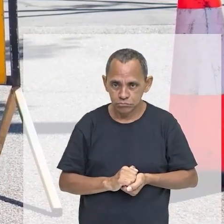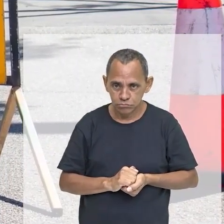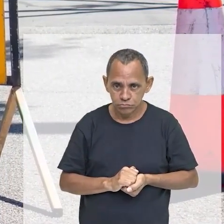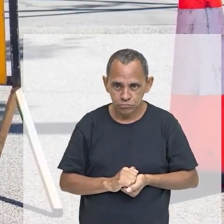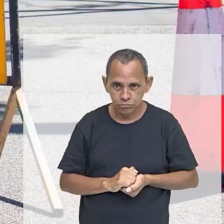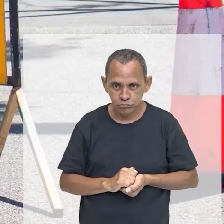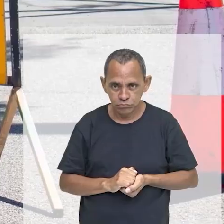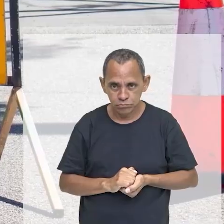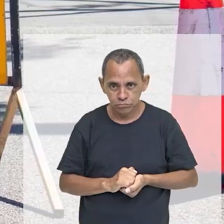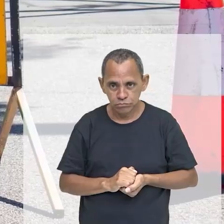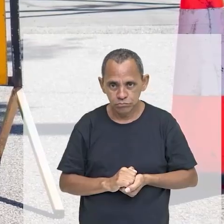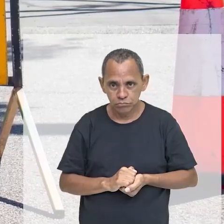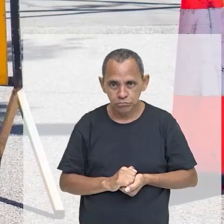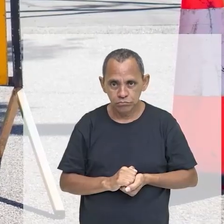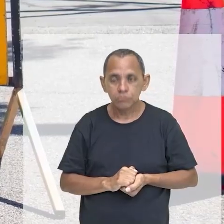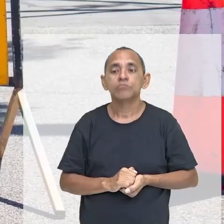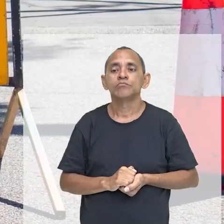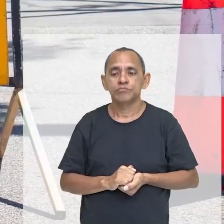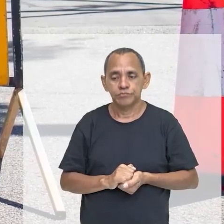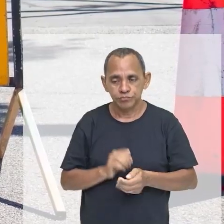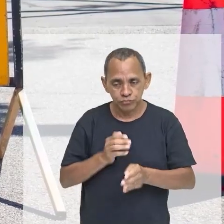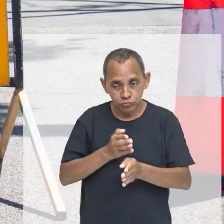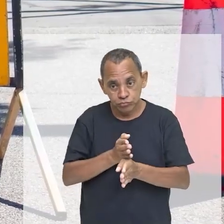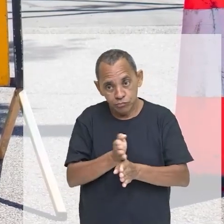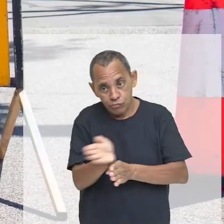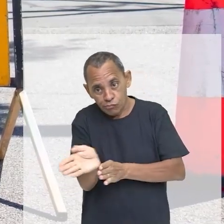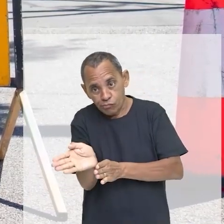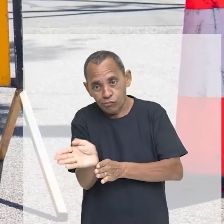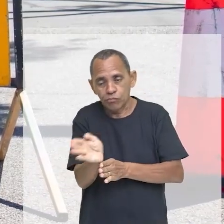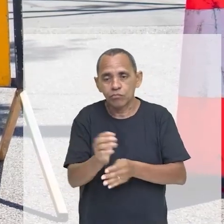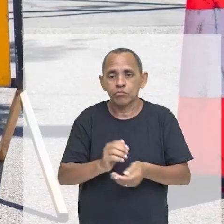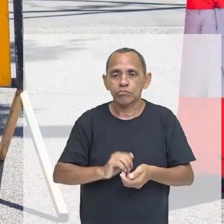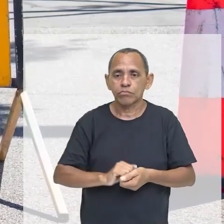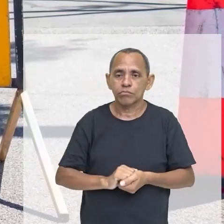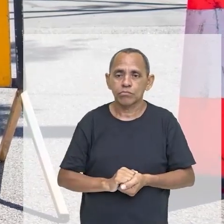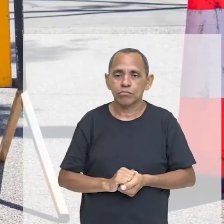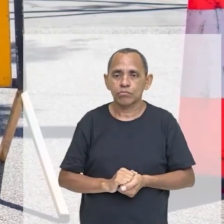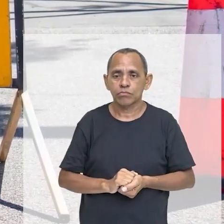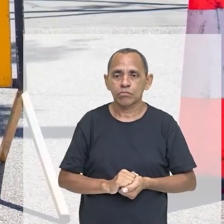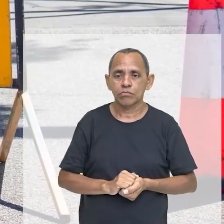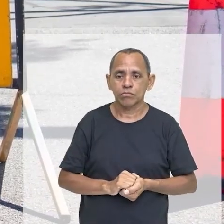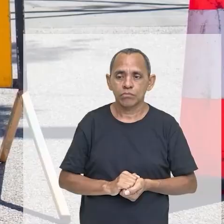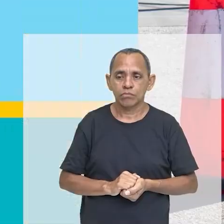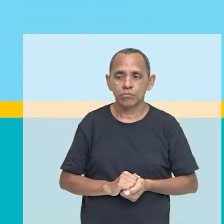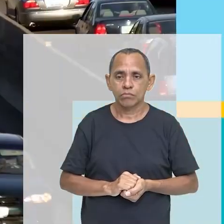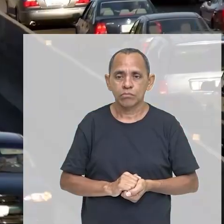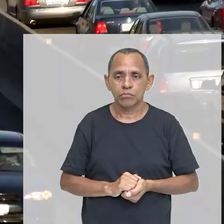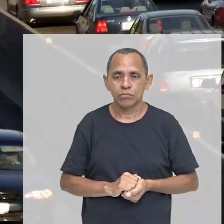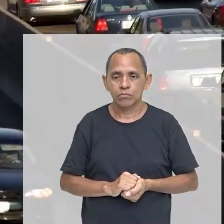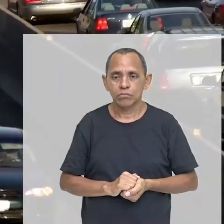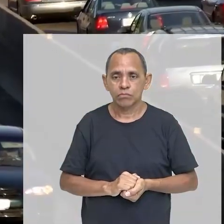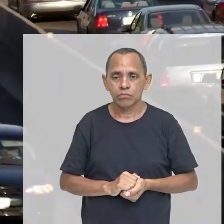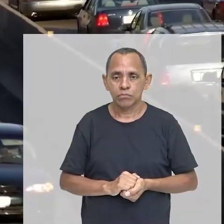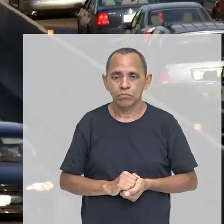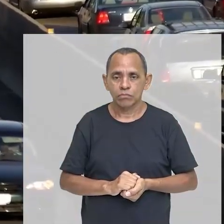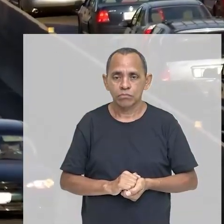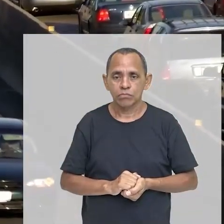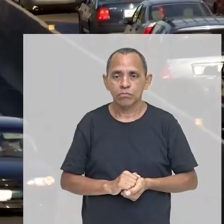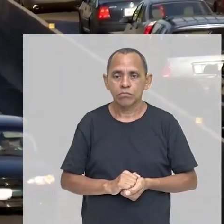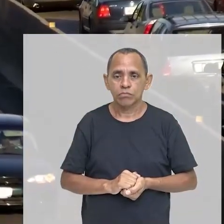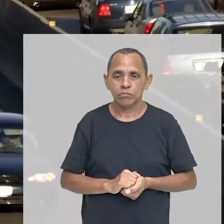Detour. Desvio. Desvio. Desvio. Traffic